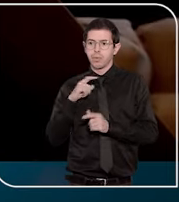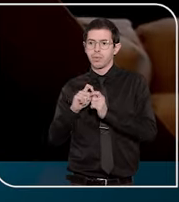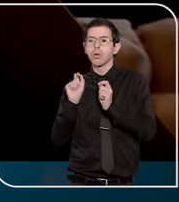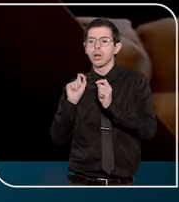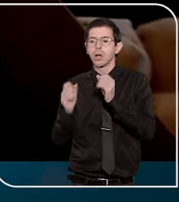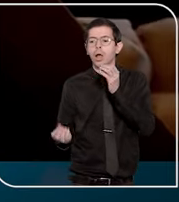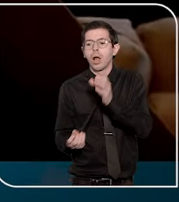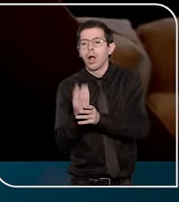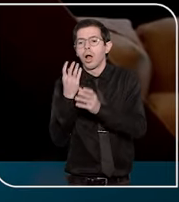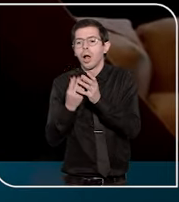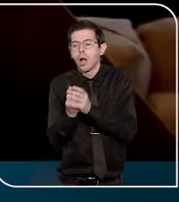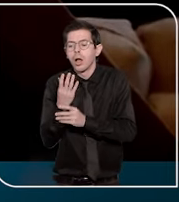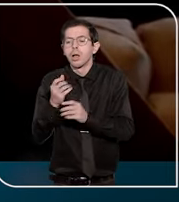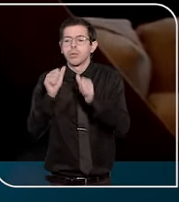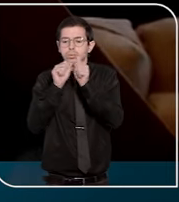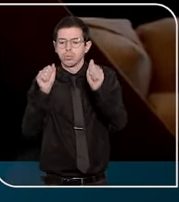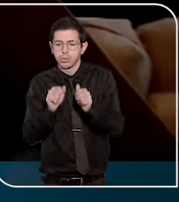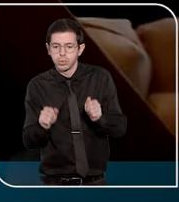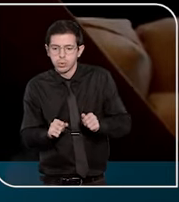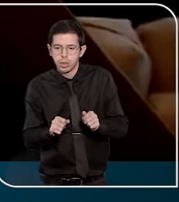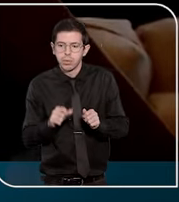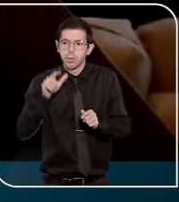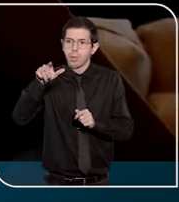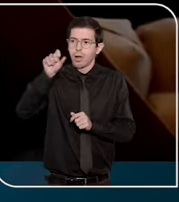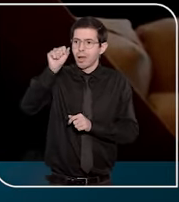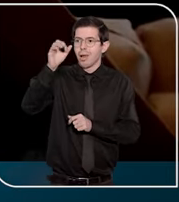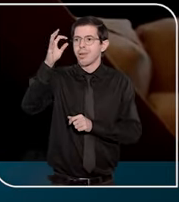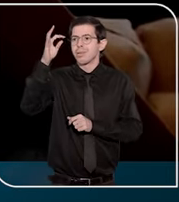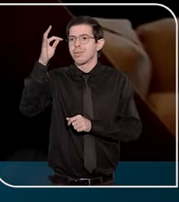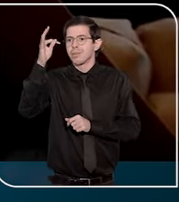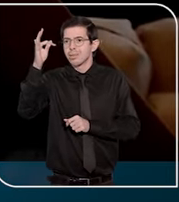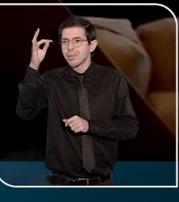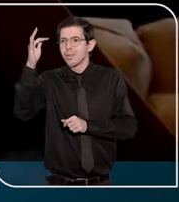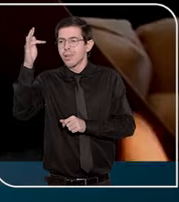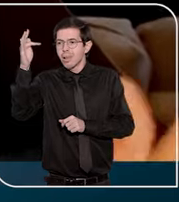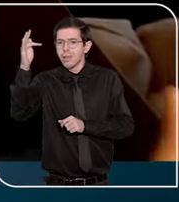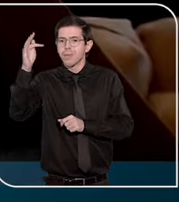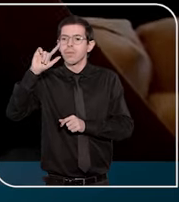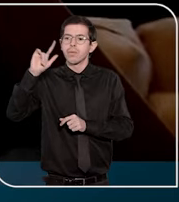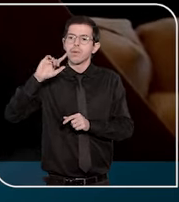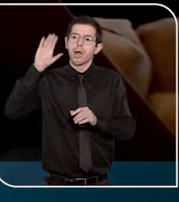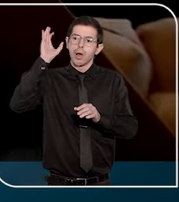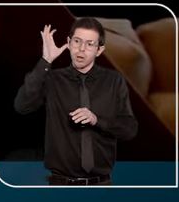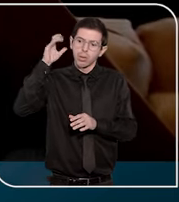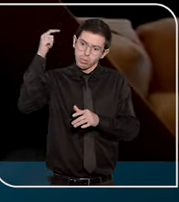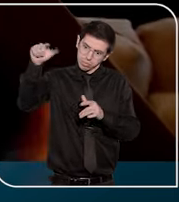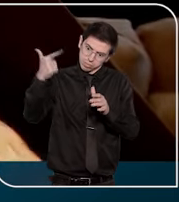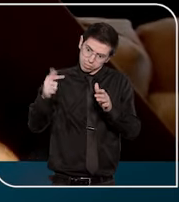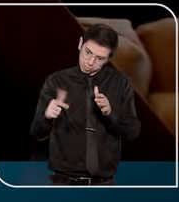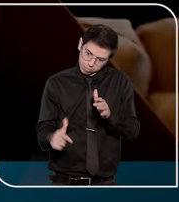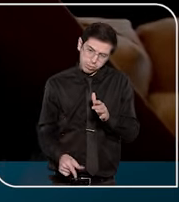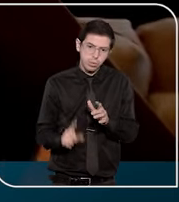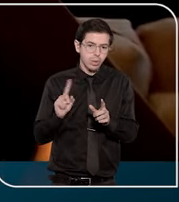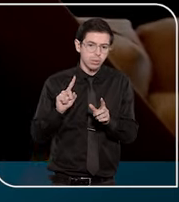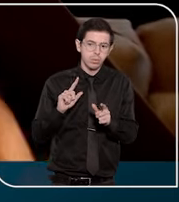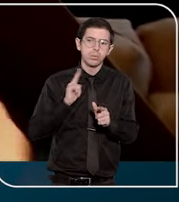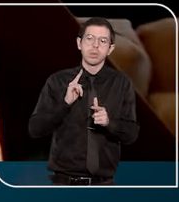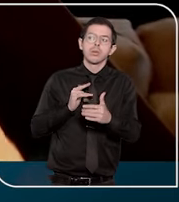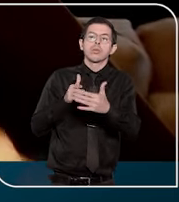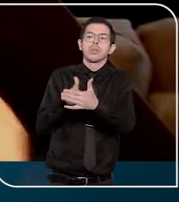mesma questão várias vezes. Milhares de vezes, centenas de milhares de vezes, um dia vai virar infinitas vezes.